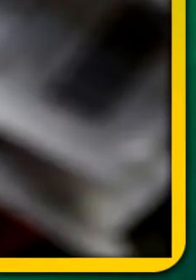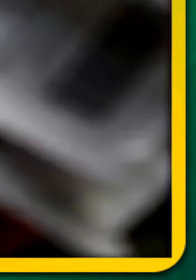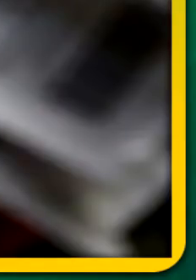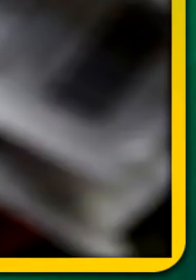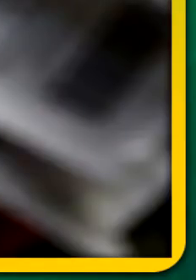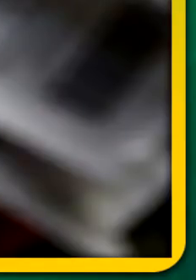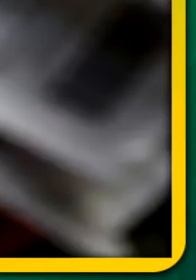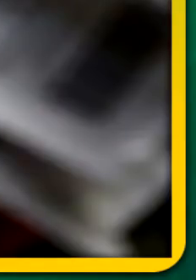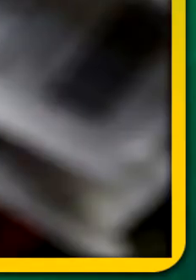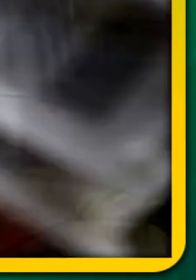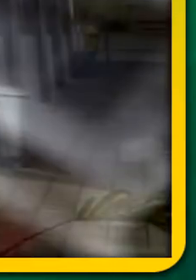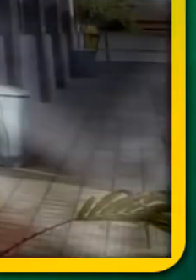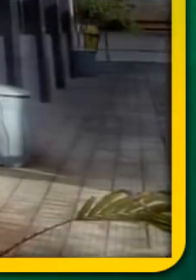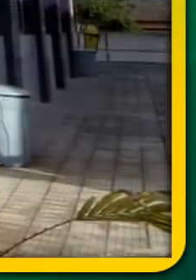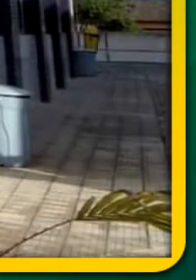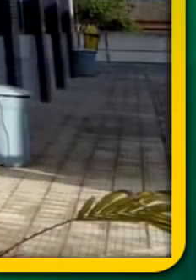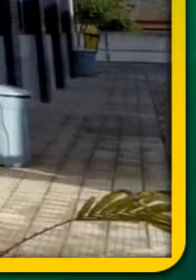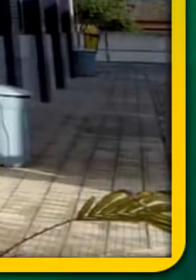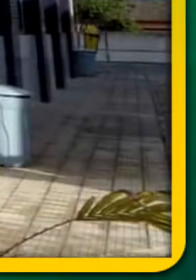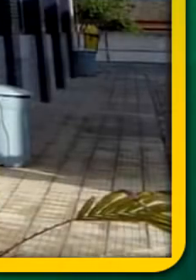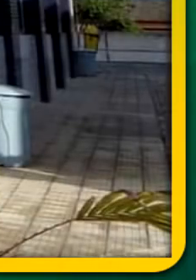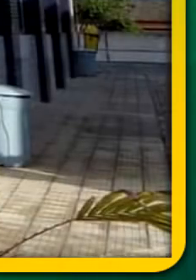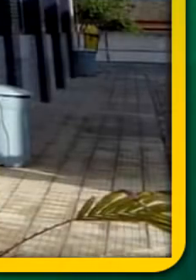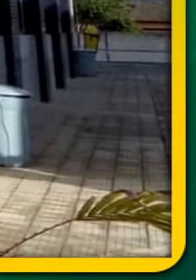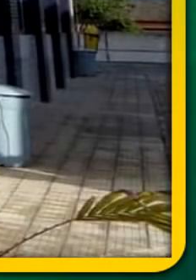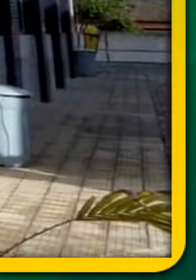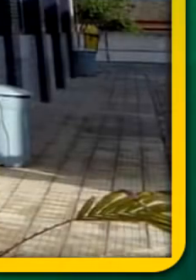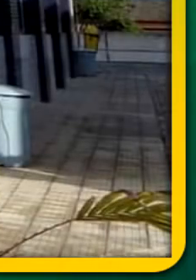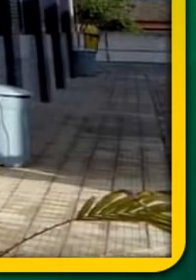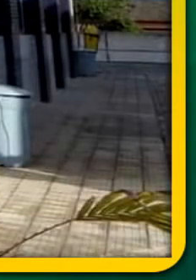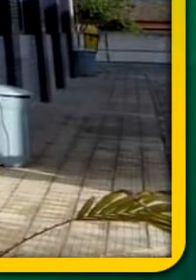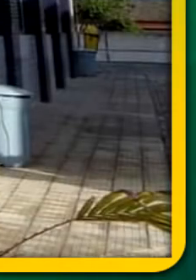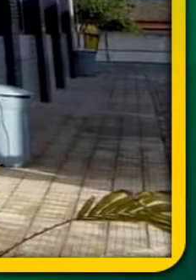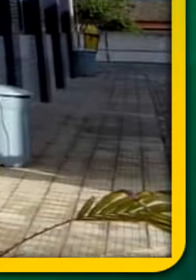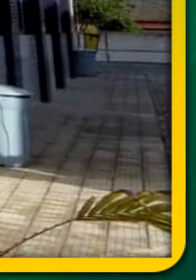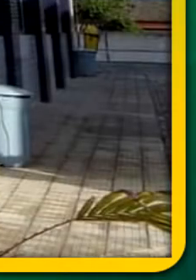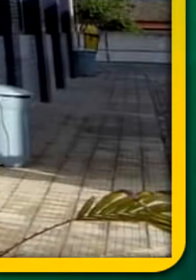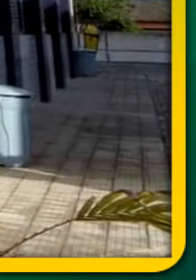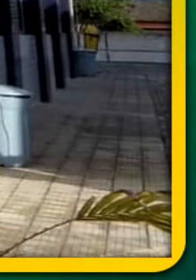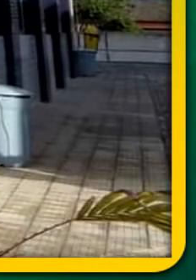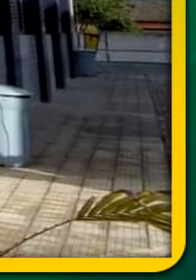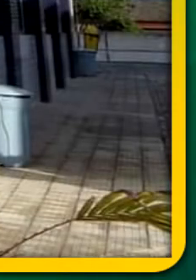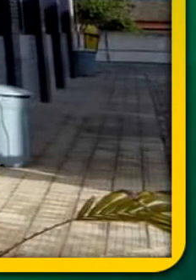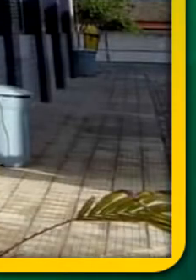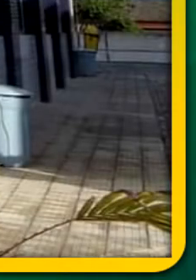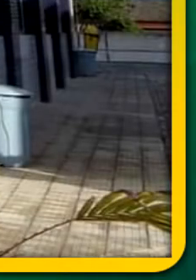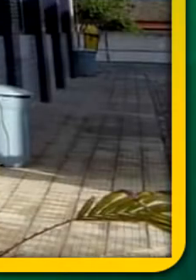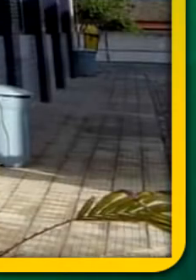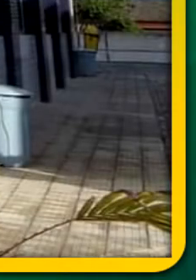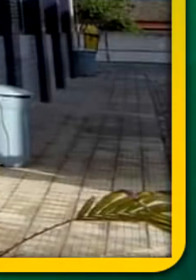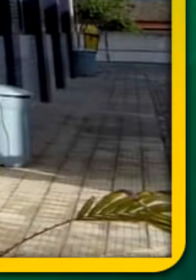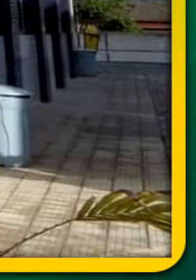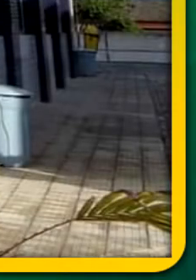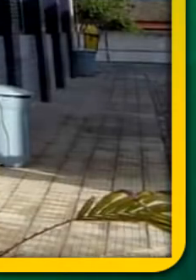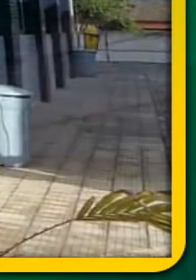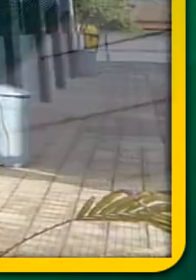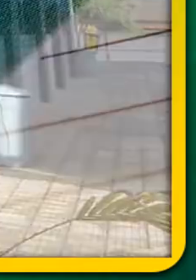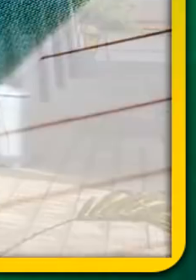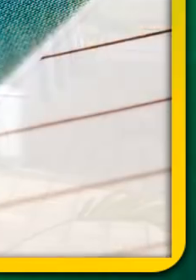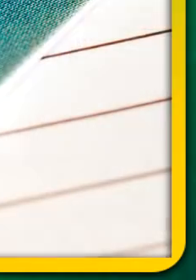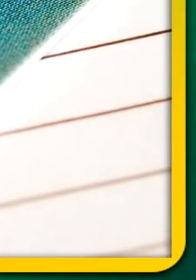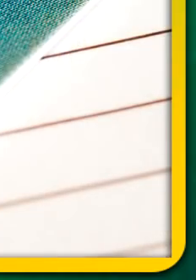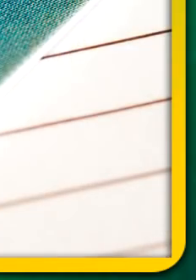e as últimas novidades do projeto. Diretamente de Brasília, deputados federais Ricardo Silva, Capitão Alberto Neto